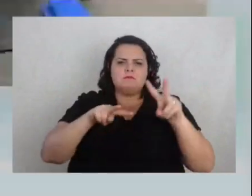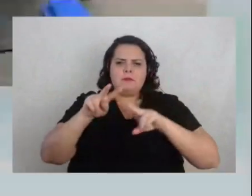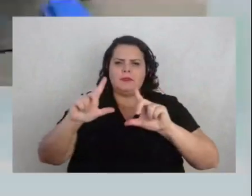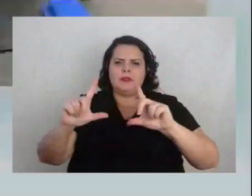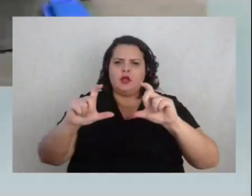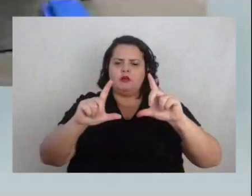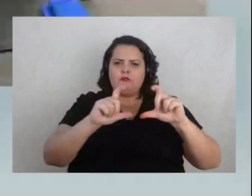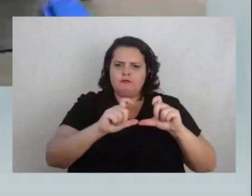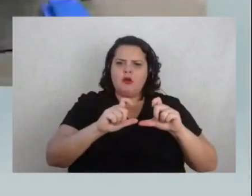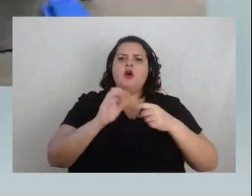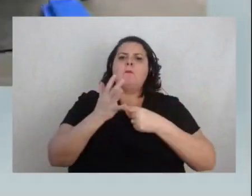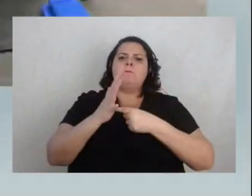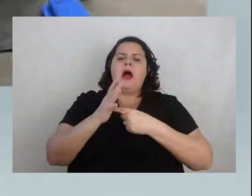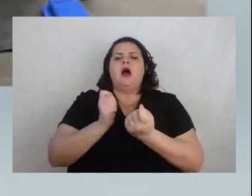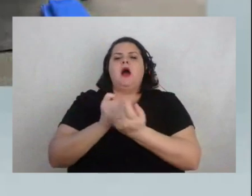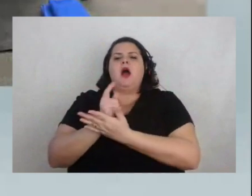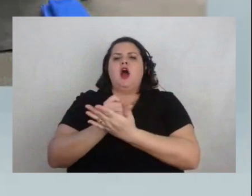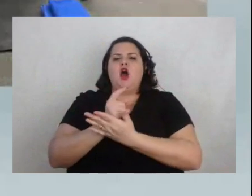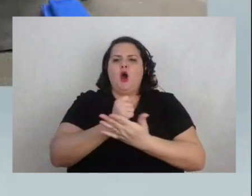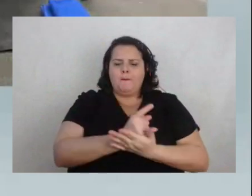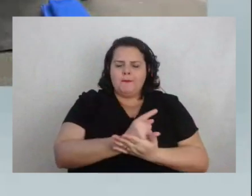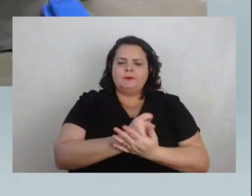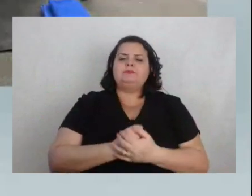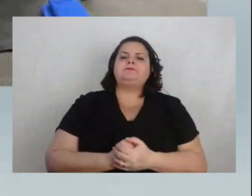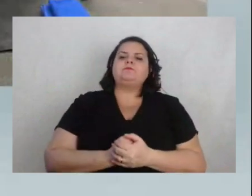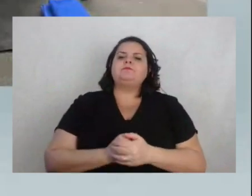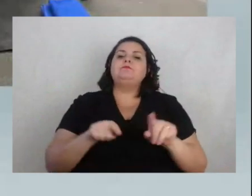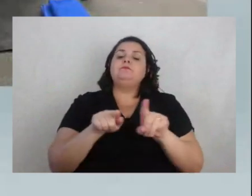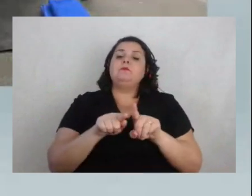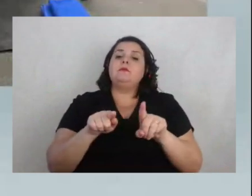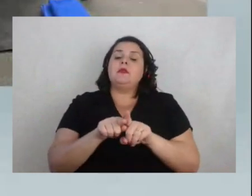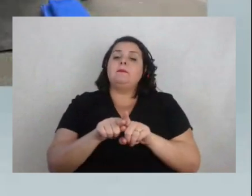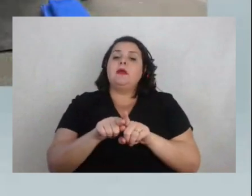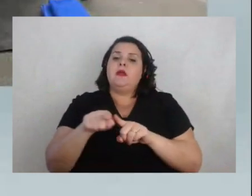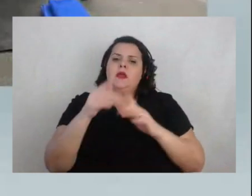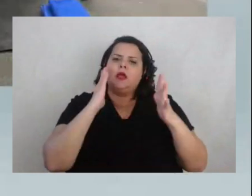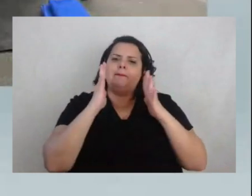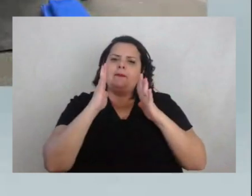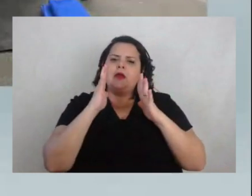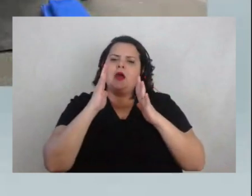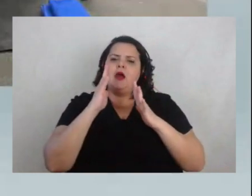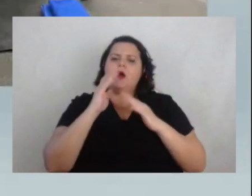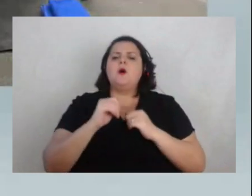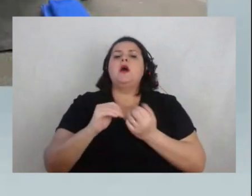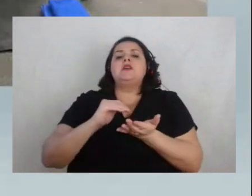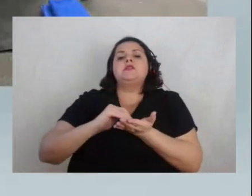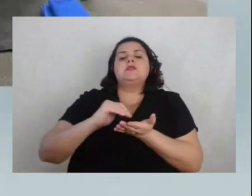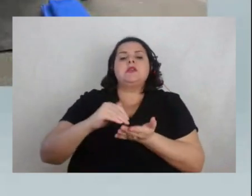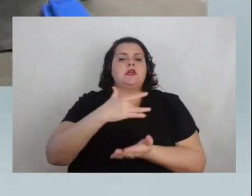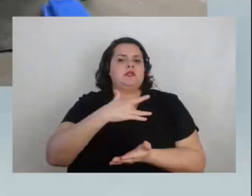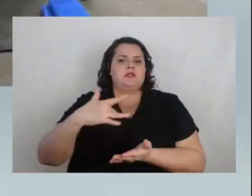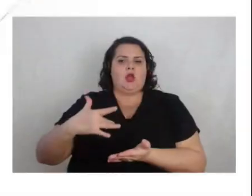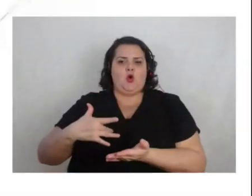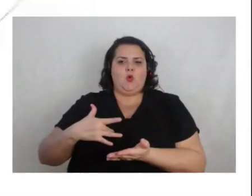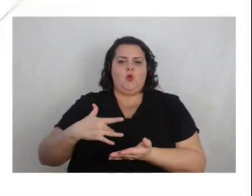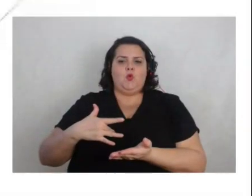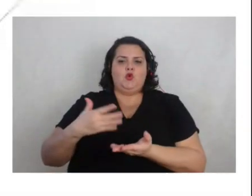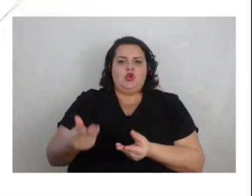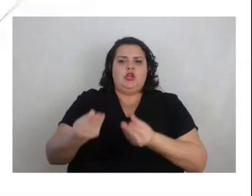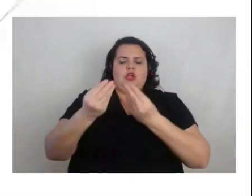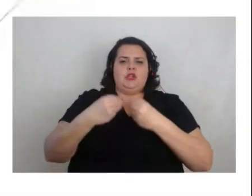e recebemos. Essa aqui foi uma entrega da Secretaria do Estado da Saúde de 20 respiradores que recebemos